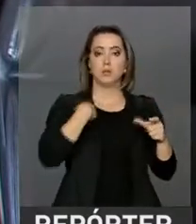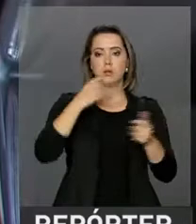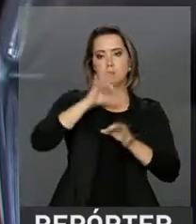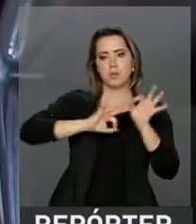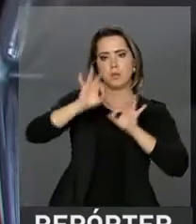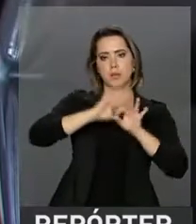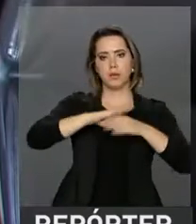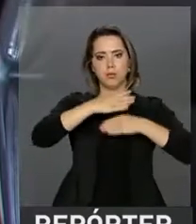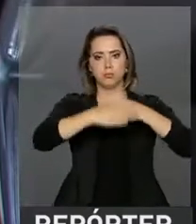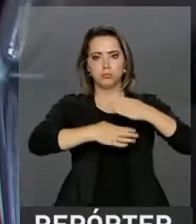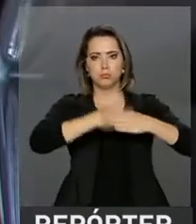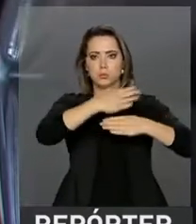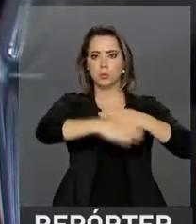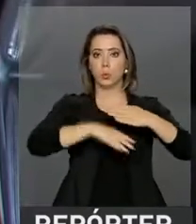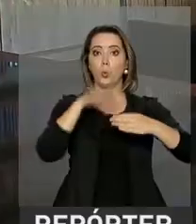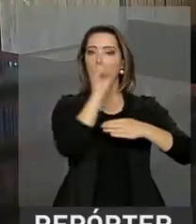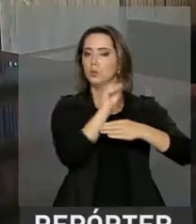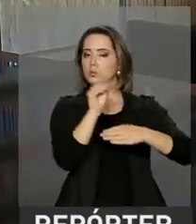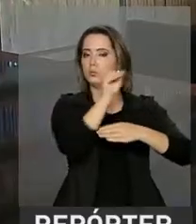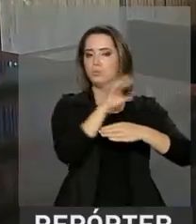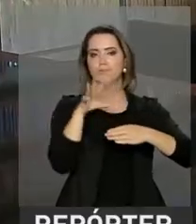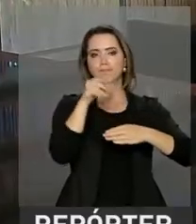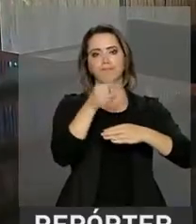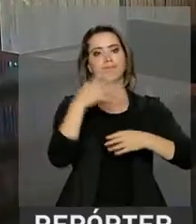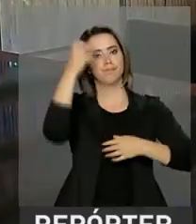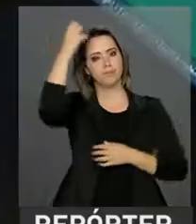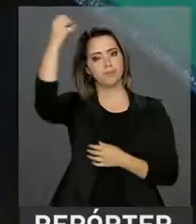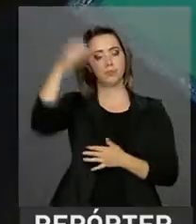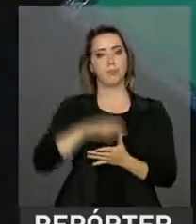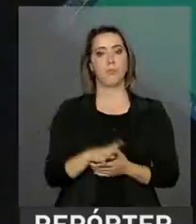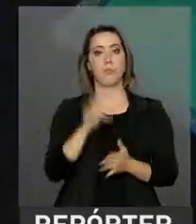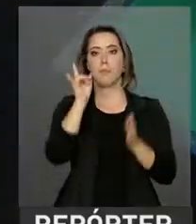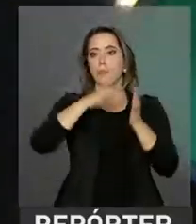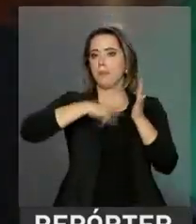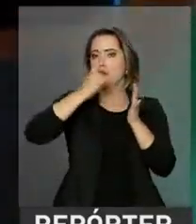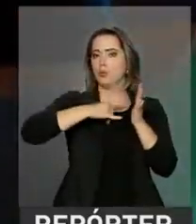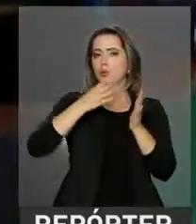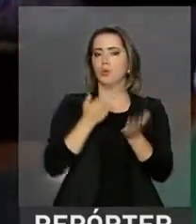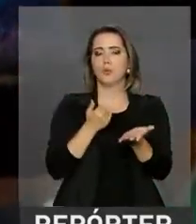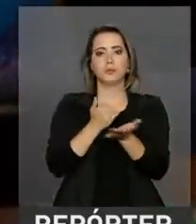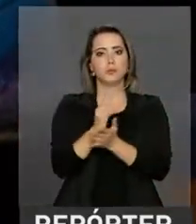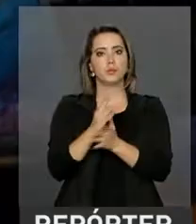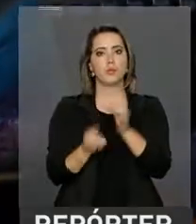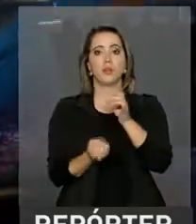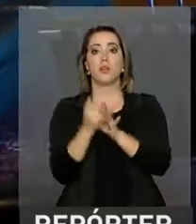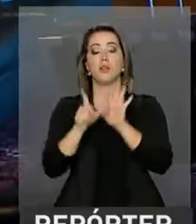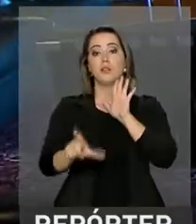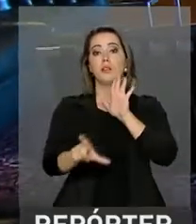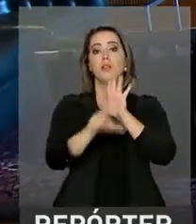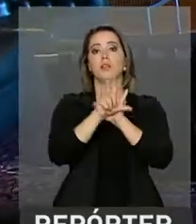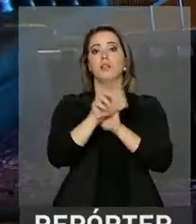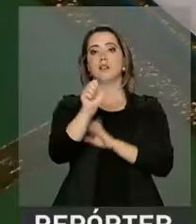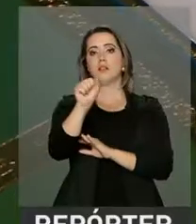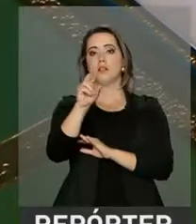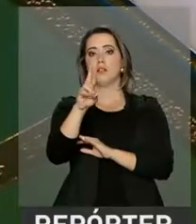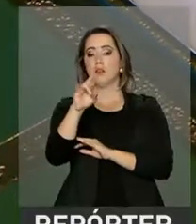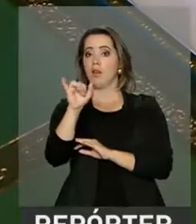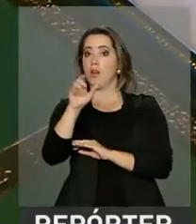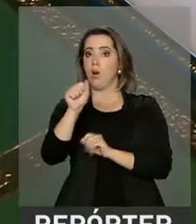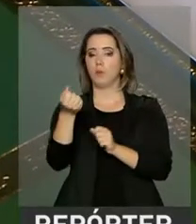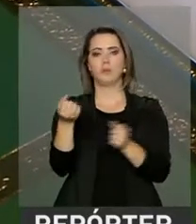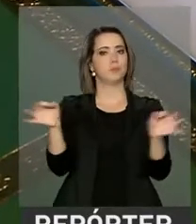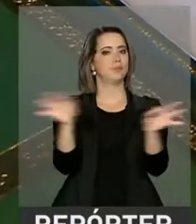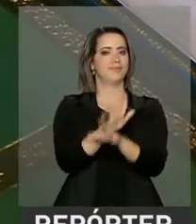correta, o condicionamento para o transporte e viagem. Documentos originais como a Lei Áurea, que acabou oficialmente com a escravidão no